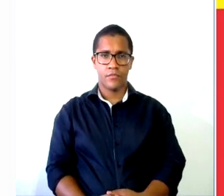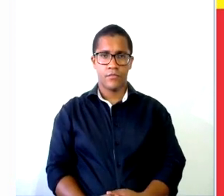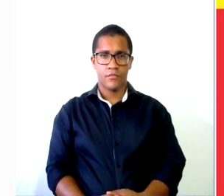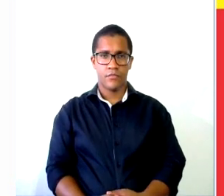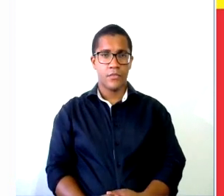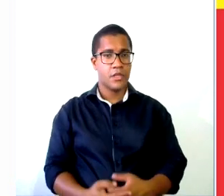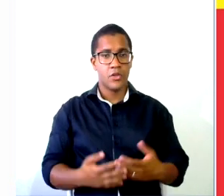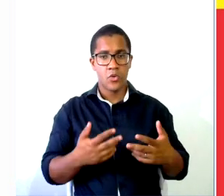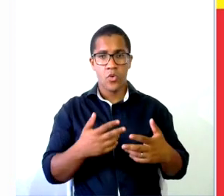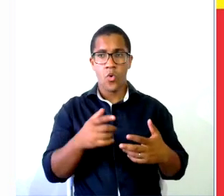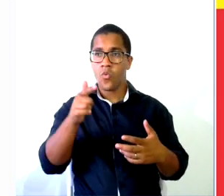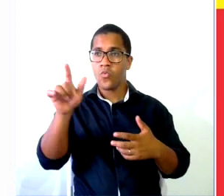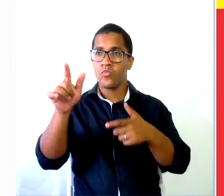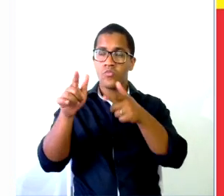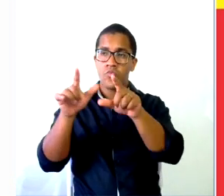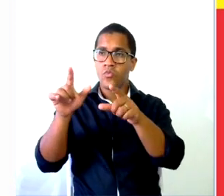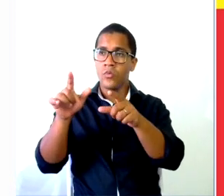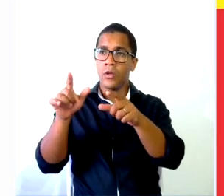a depender de outro.